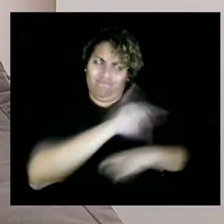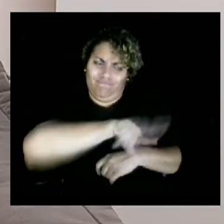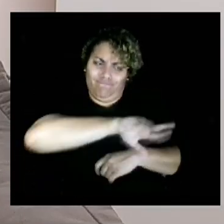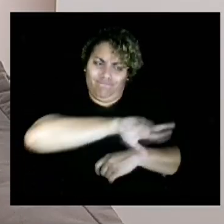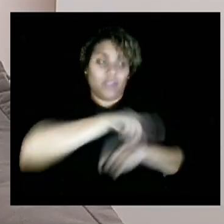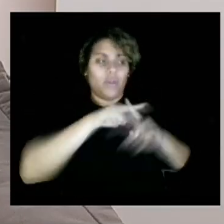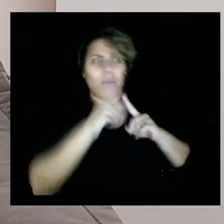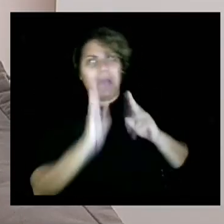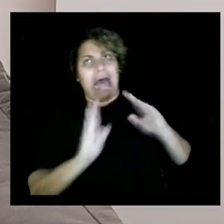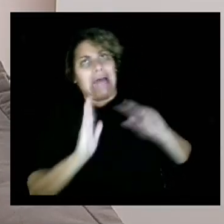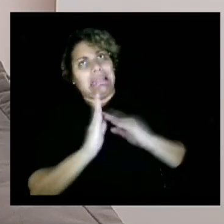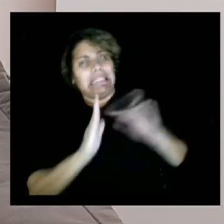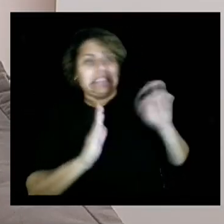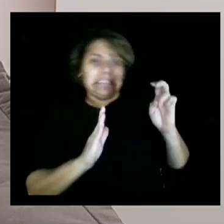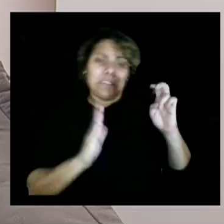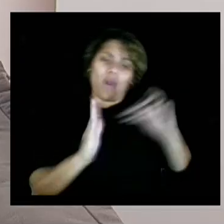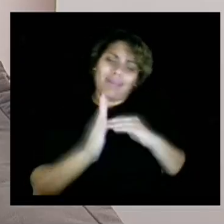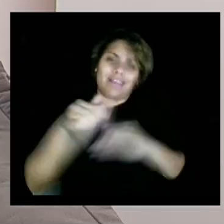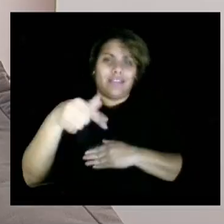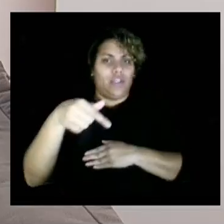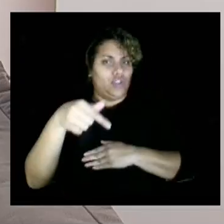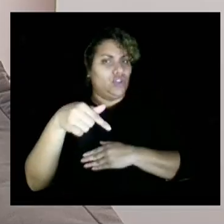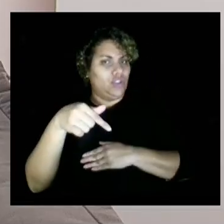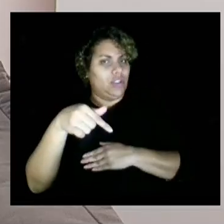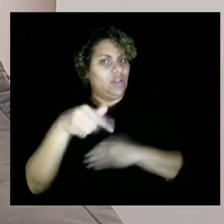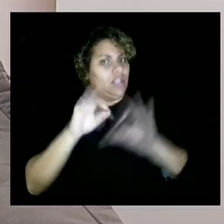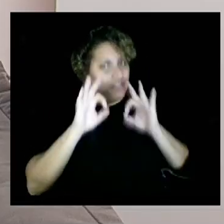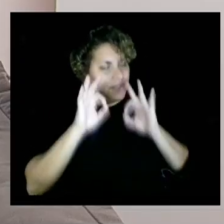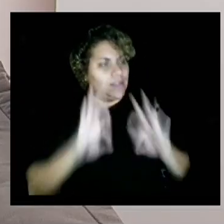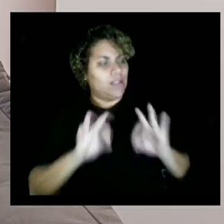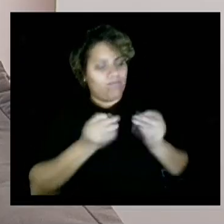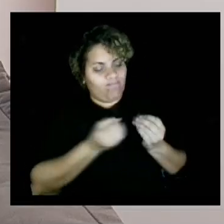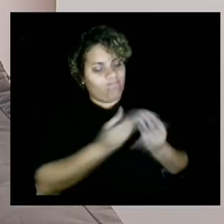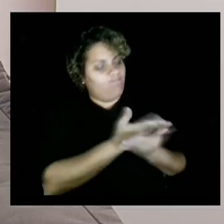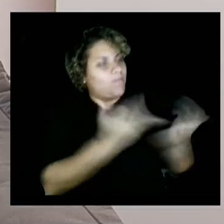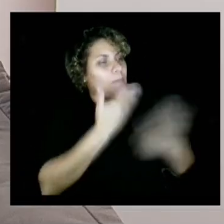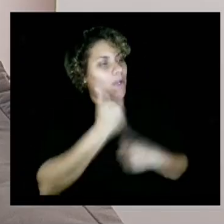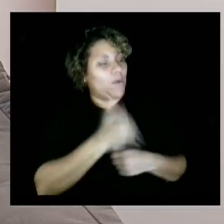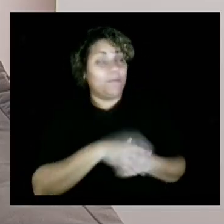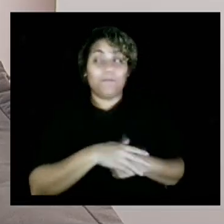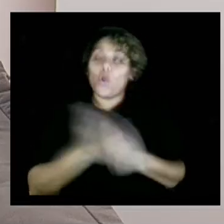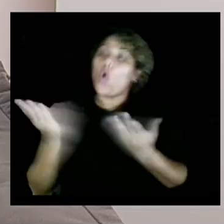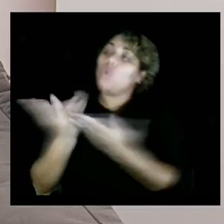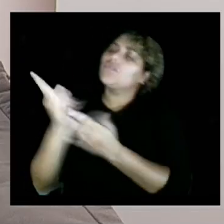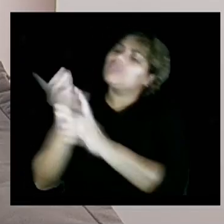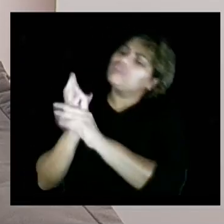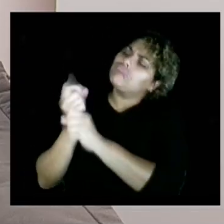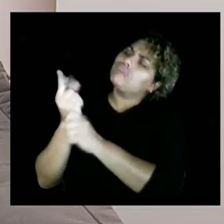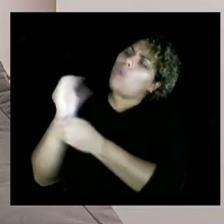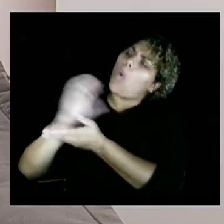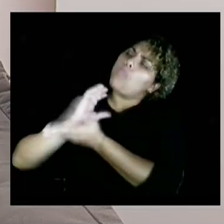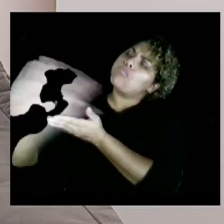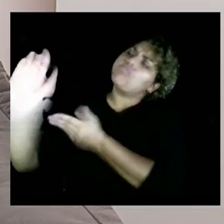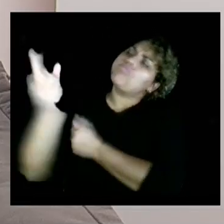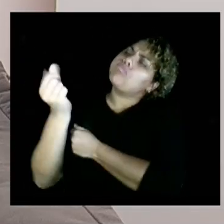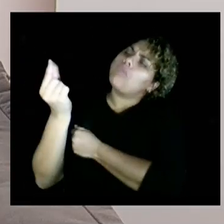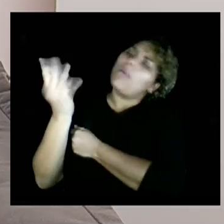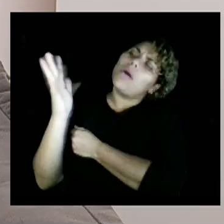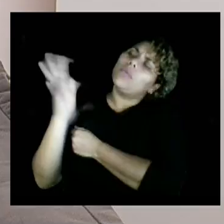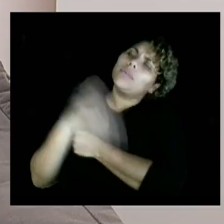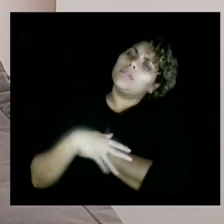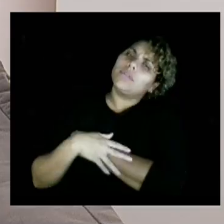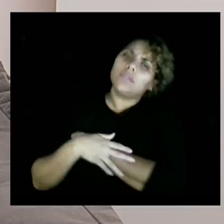é o ideal para não ficar sobrecarregada e entregar o melhor. Hoje você fatura em média quanto? Hoje eu estou entre 7 e